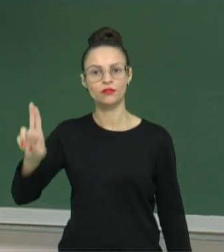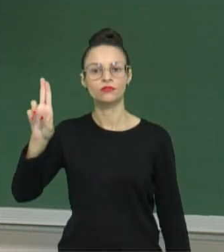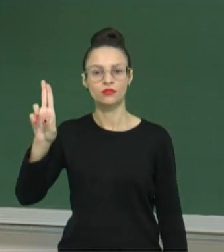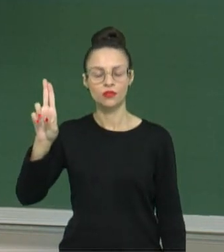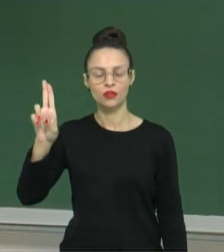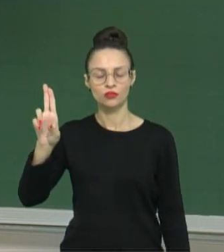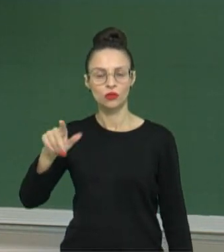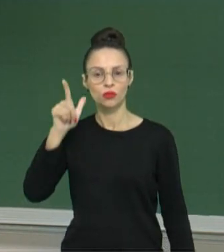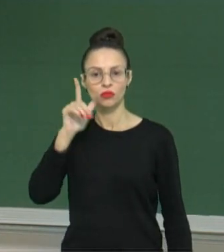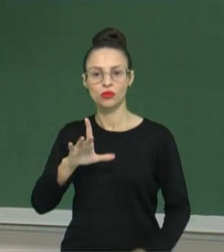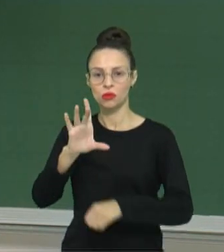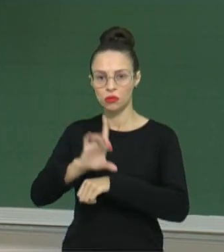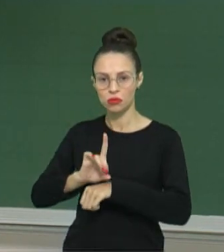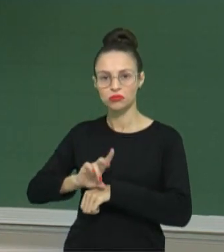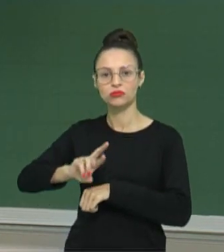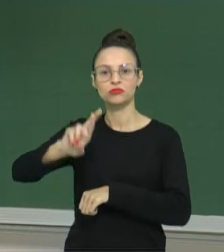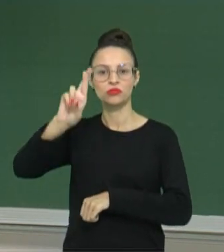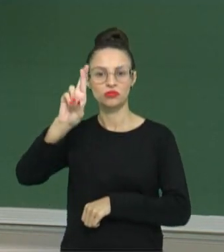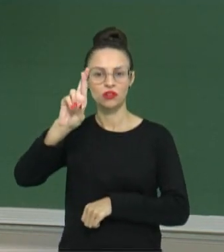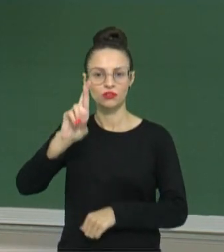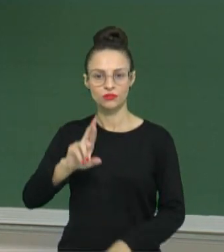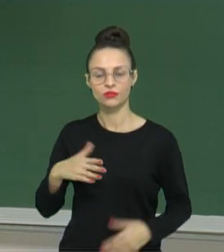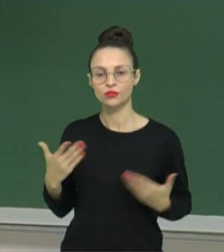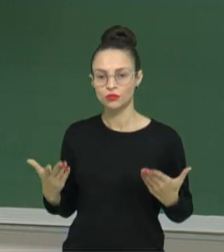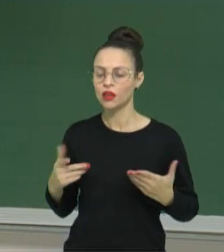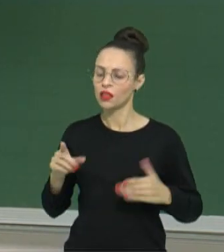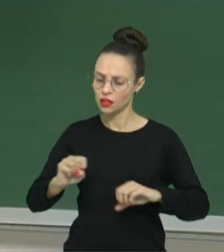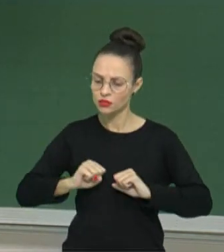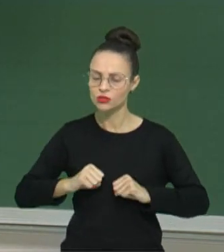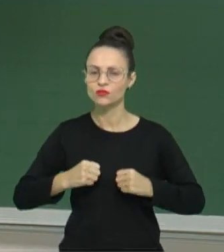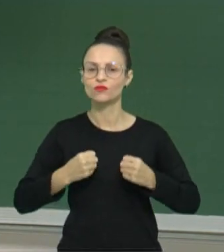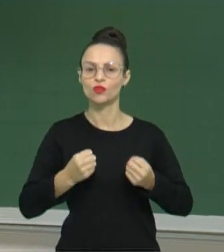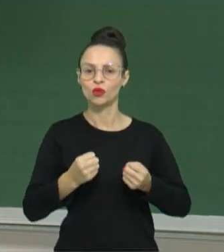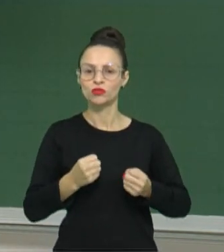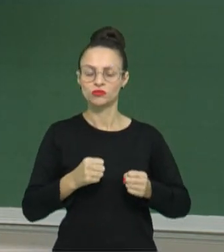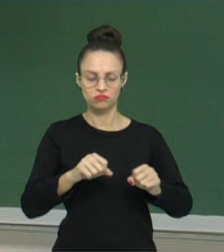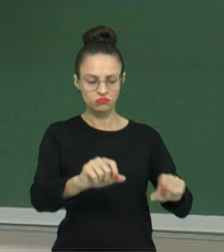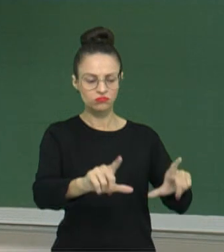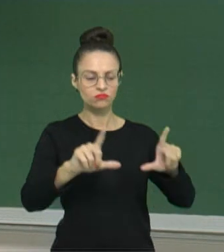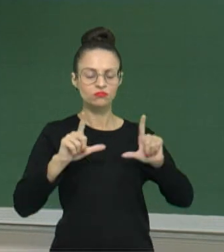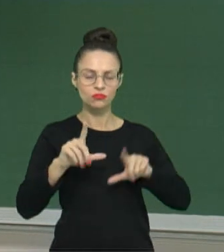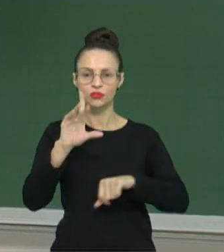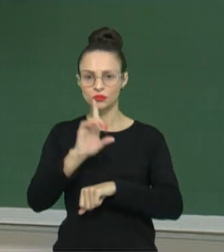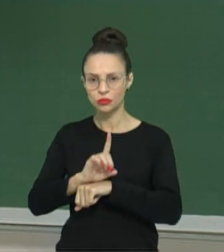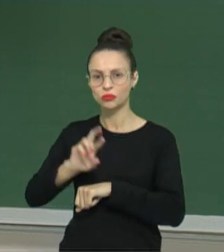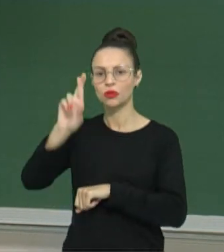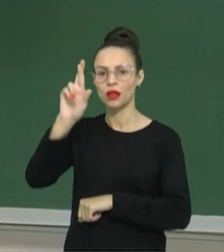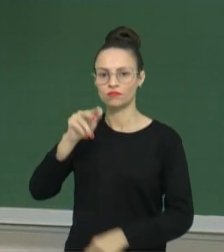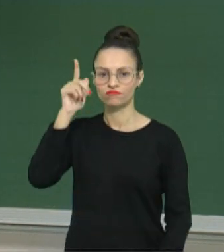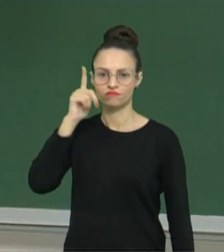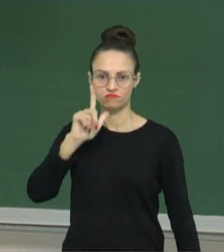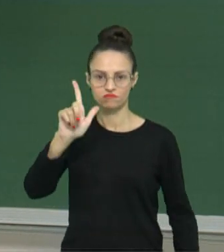um doutorado honoris causa pelo esforço que ele demonstrava lá para os seus professores.